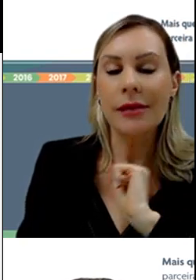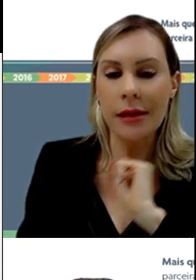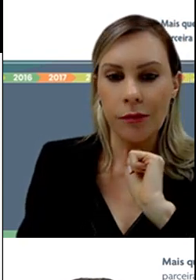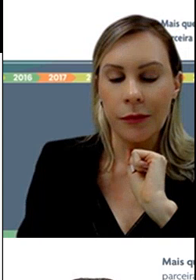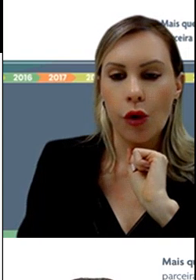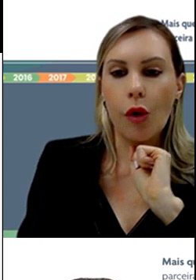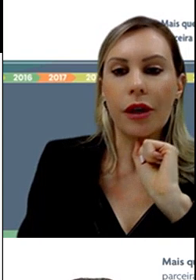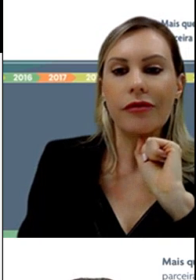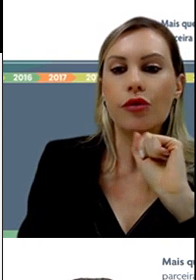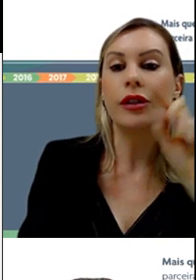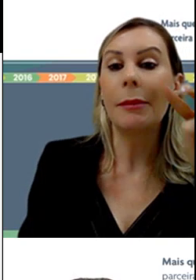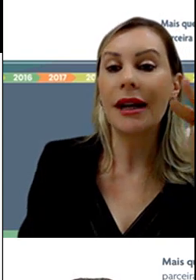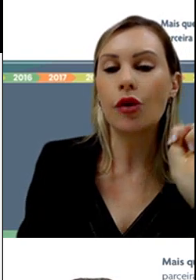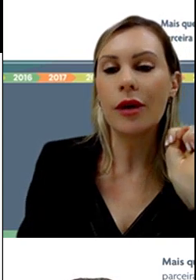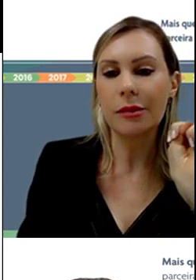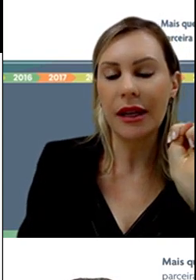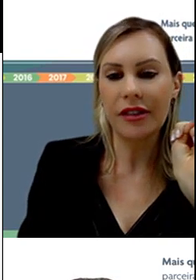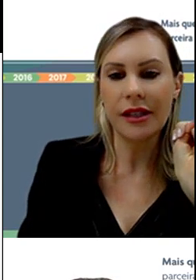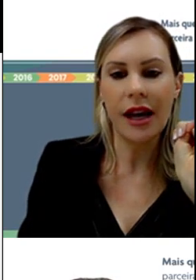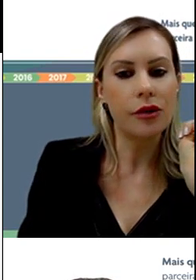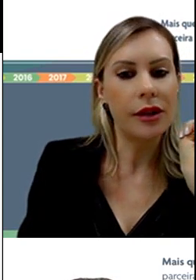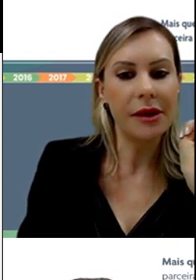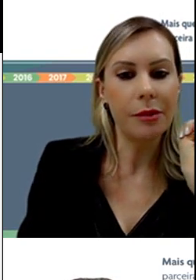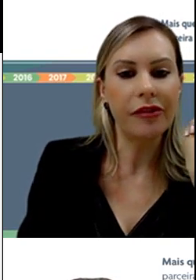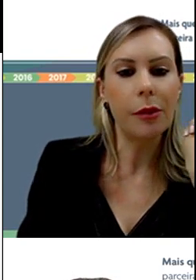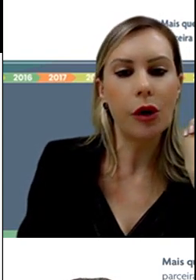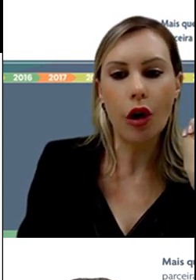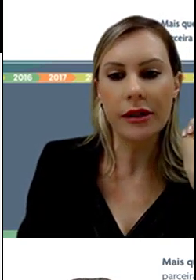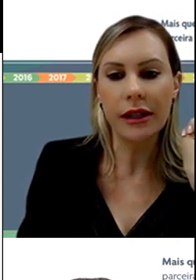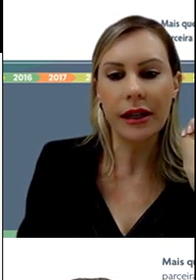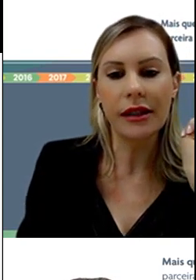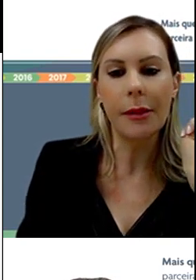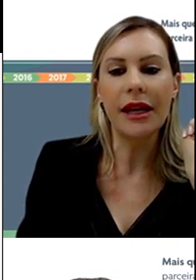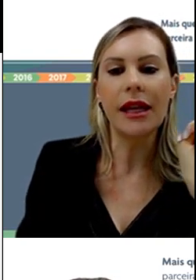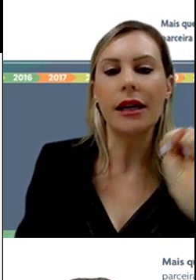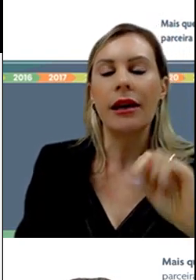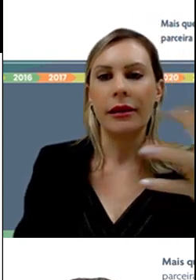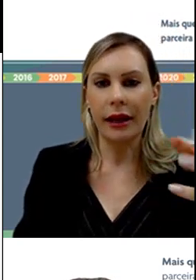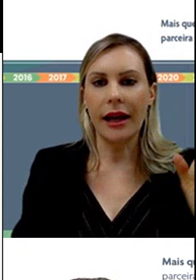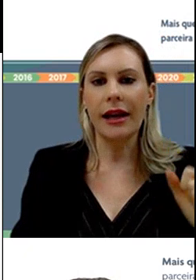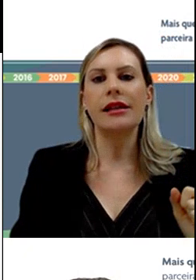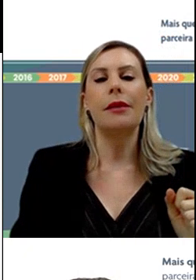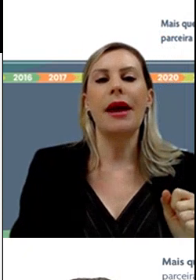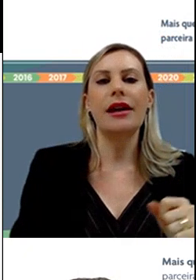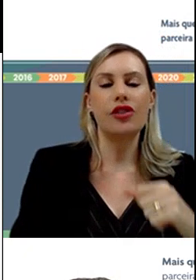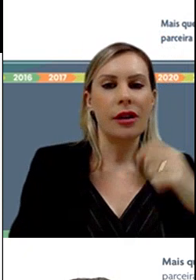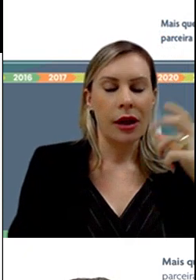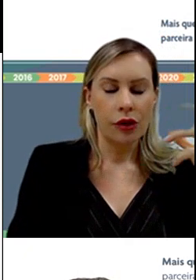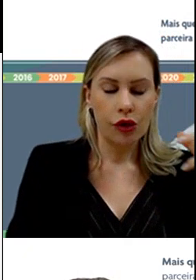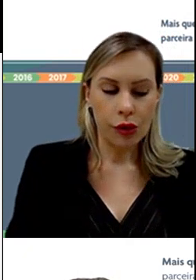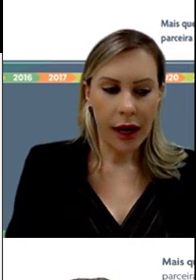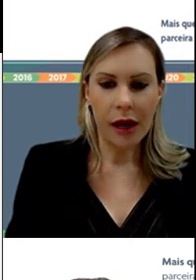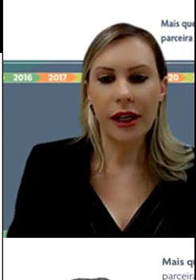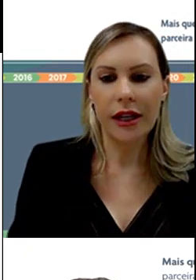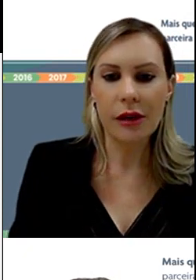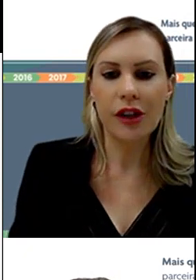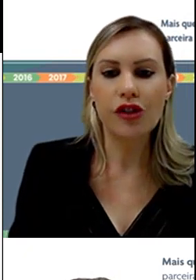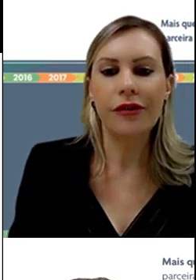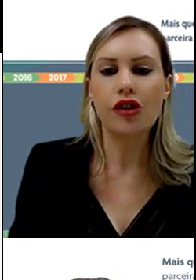a pensão? Como que funciona para 2 beneficiários? Da mesma forma, coloque-se nessa tabelinha. Está na regra da média?